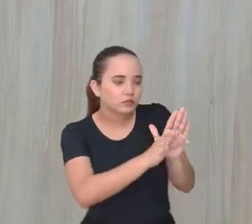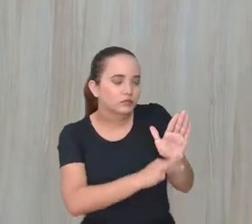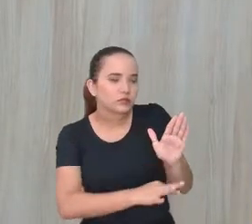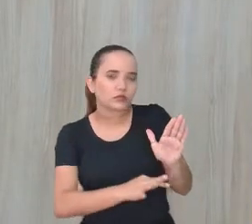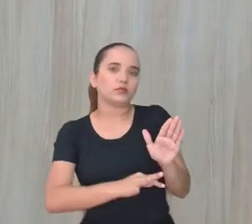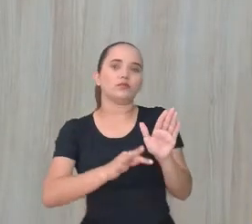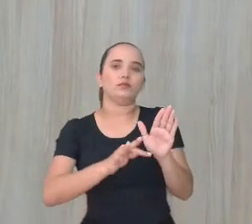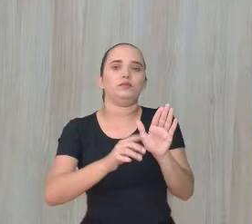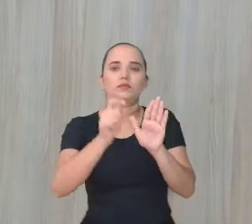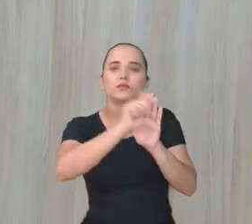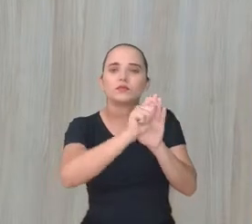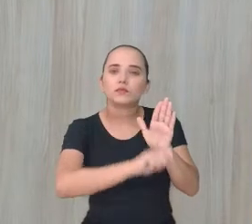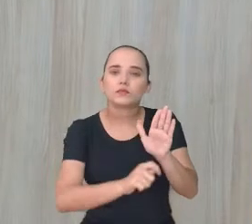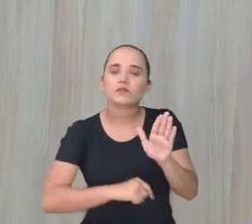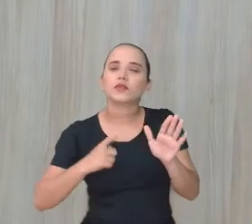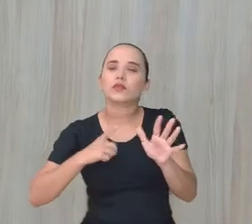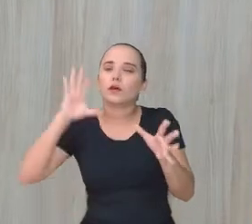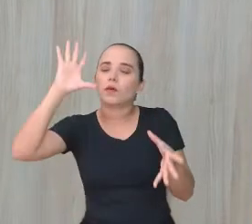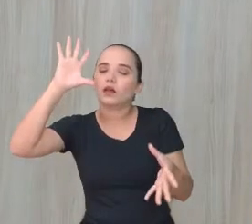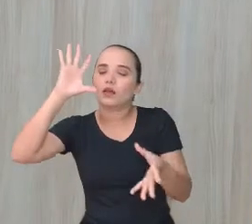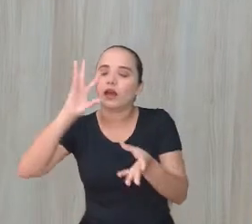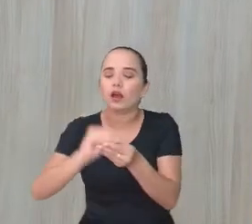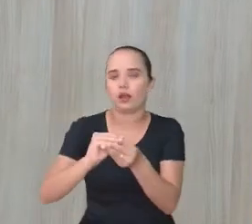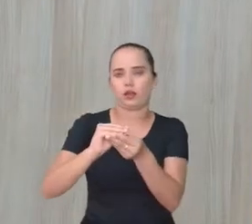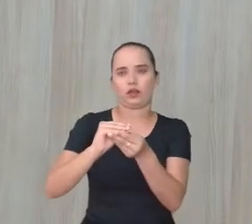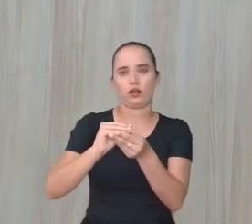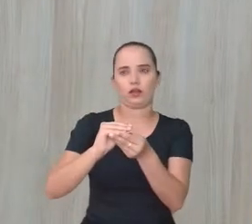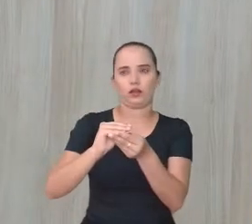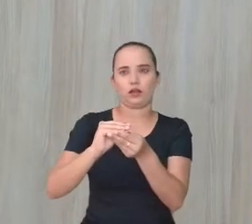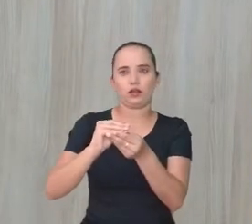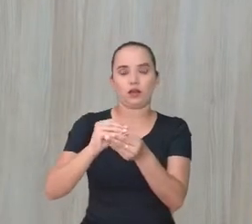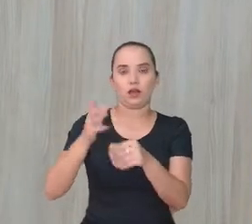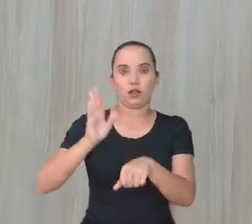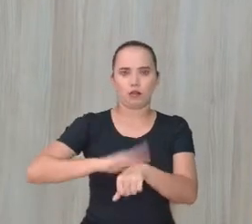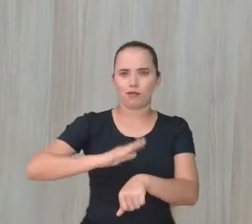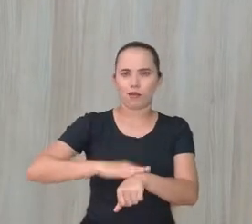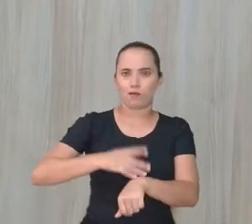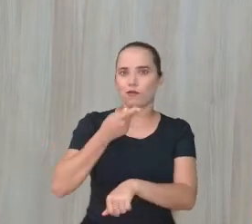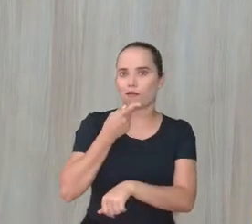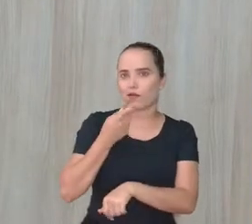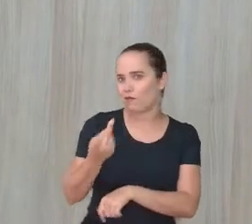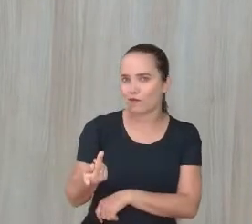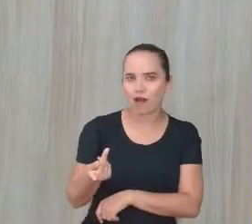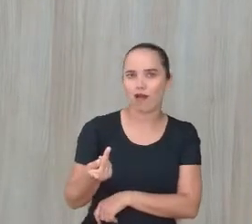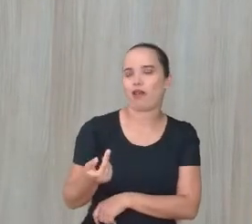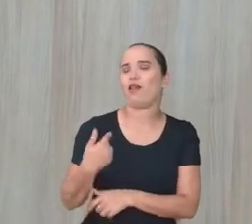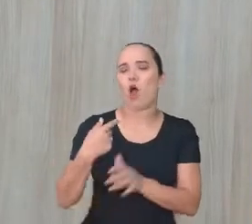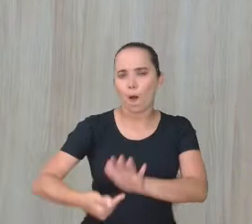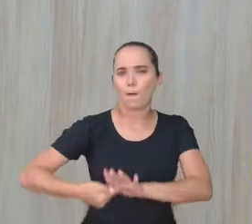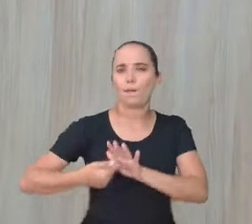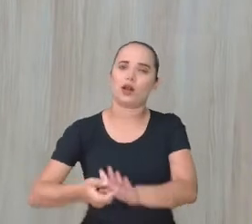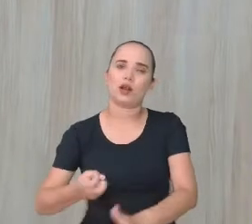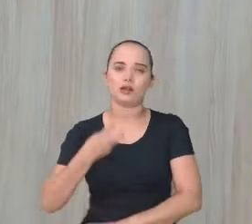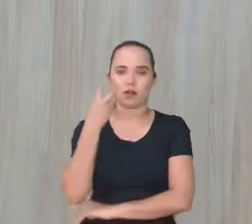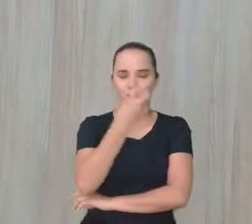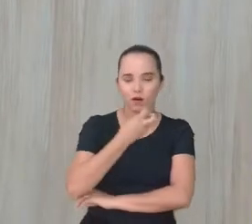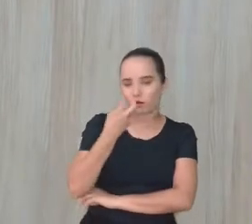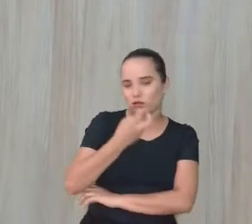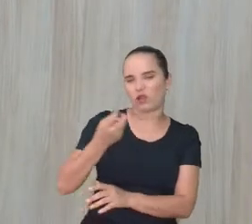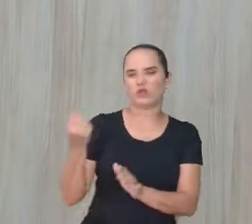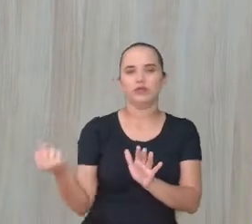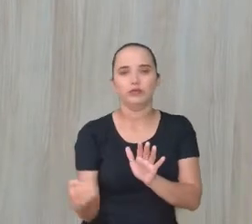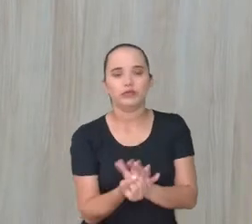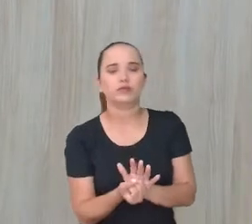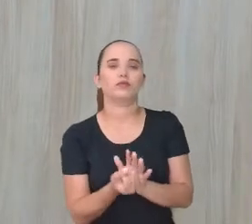enxuto? Quando ele fala, aparecem as marcas da oralidade, do jeito que a gente fala. Às vezes, uma